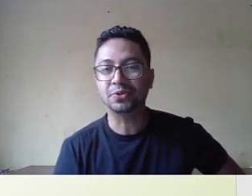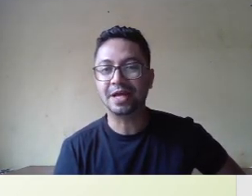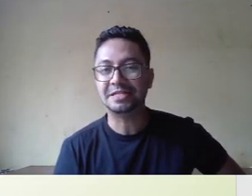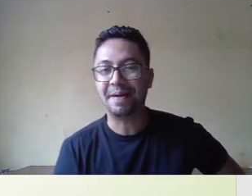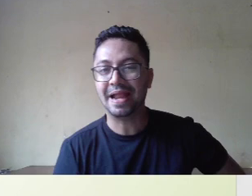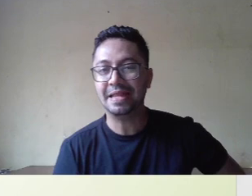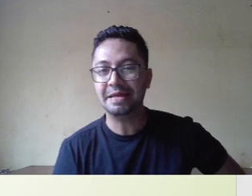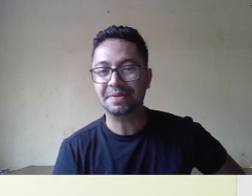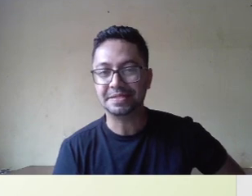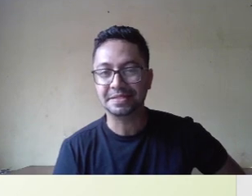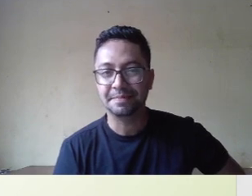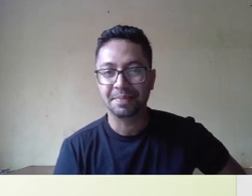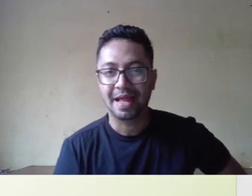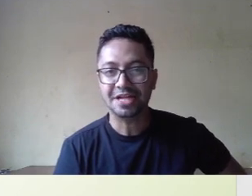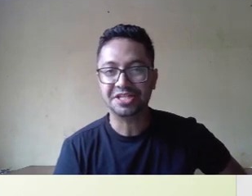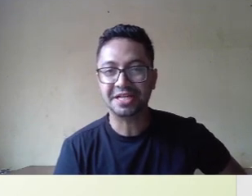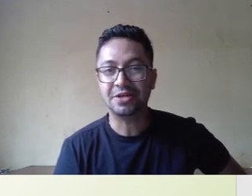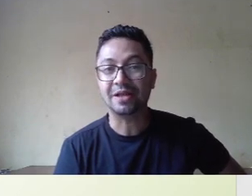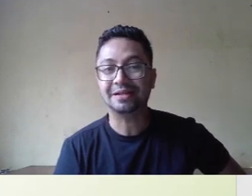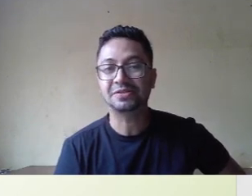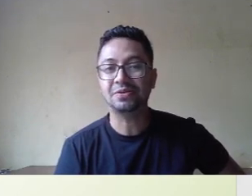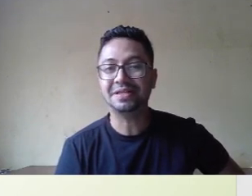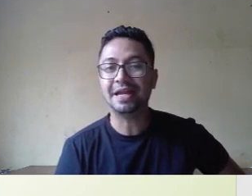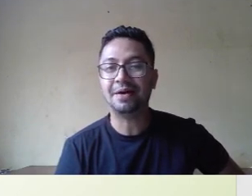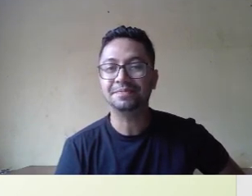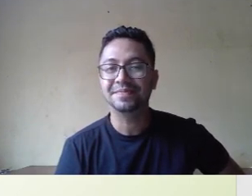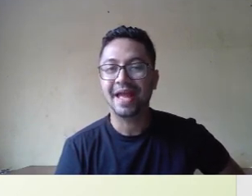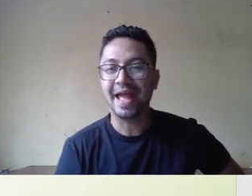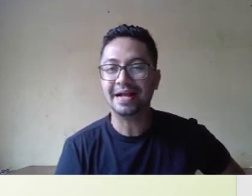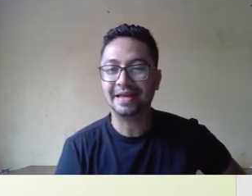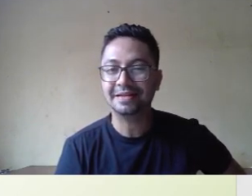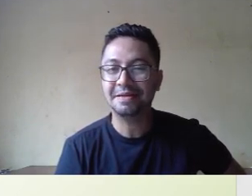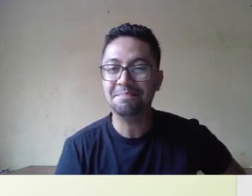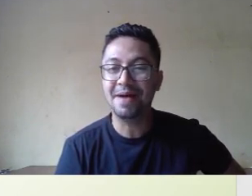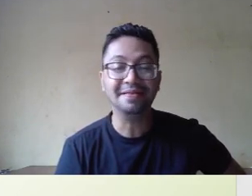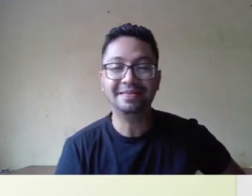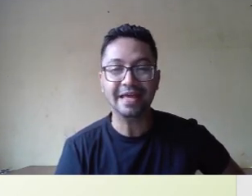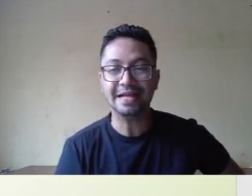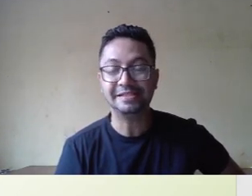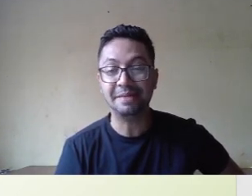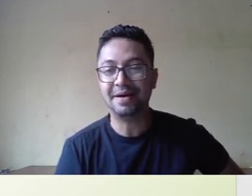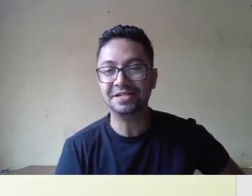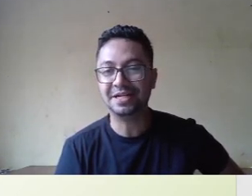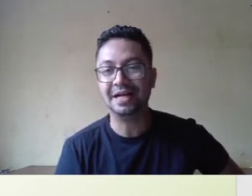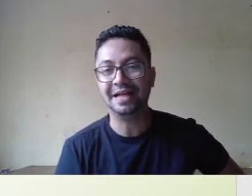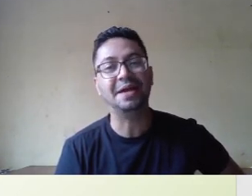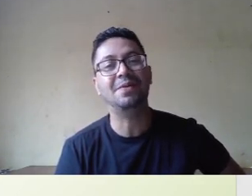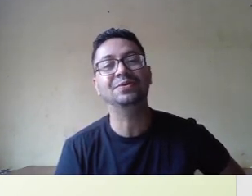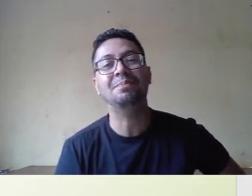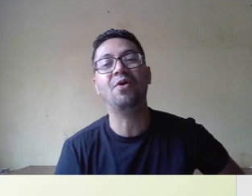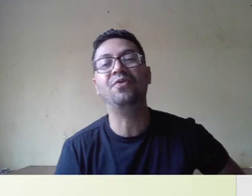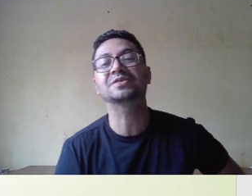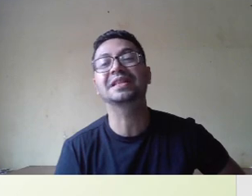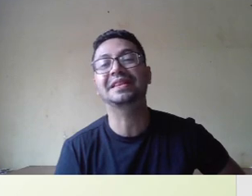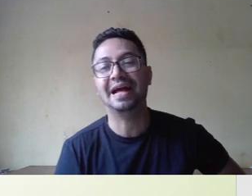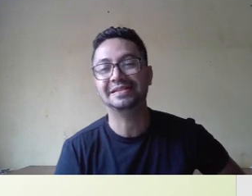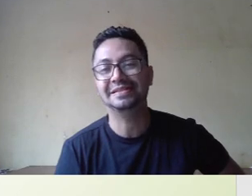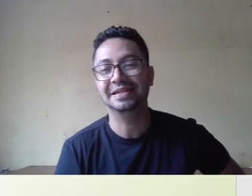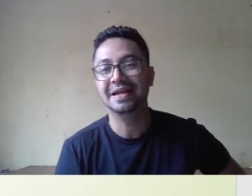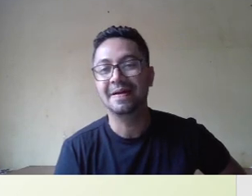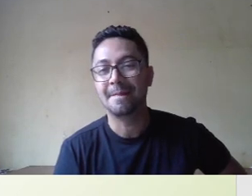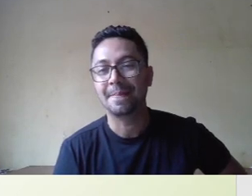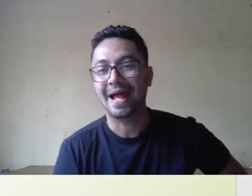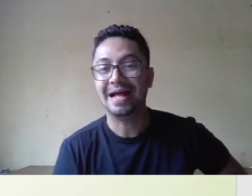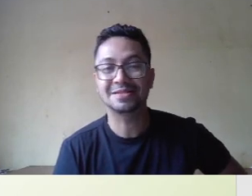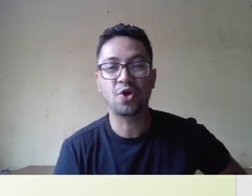do português para Libras, a gente tem aqui, ó, a tradução literal é aquela que mantém a semântica adequando a